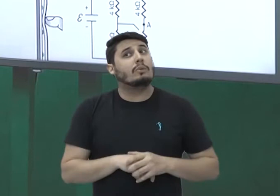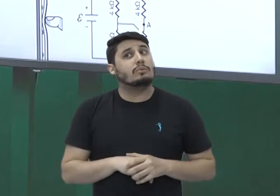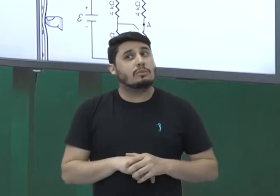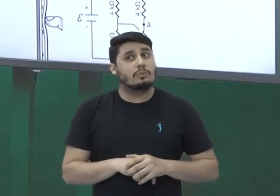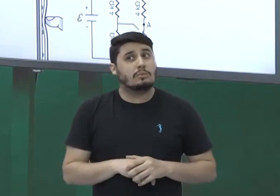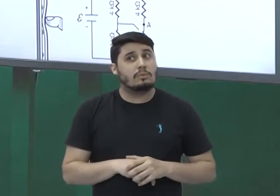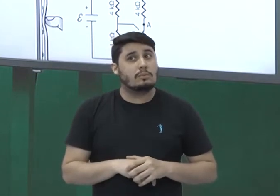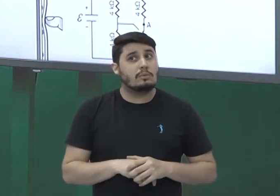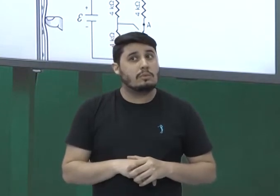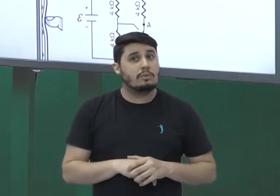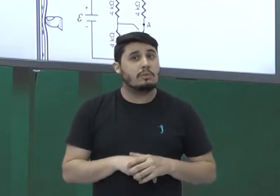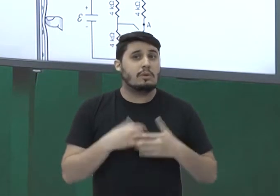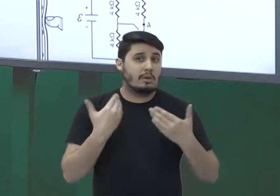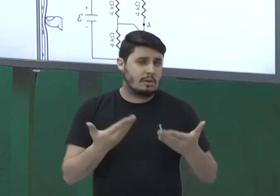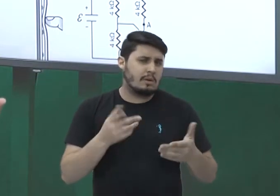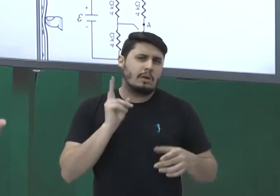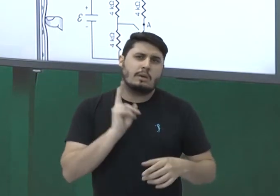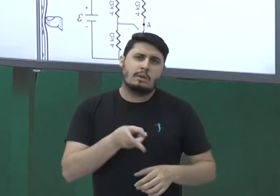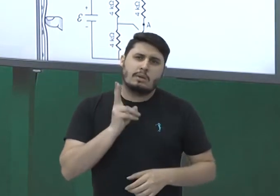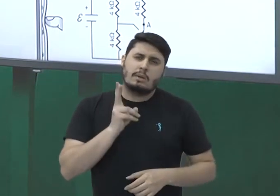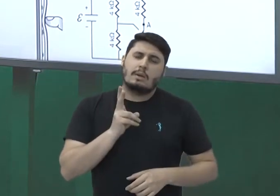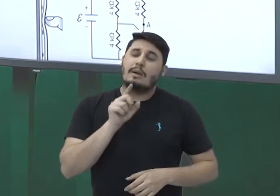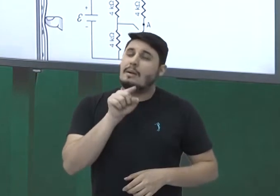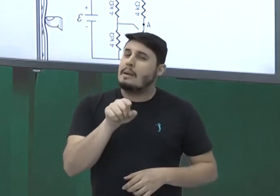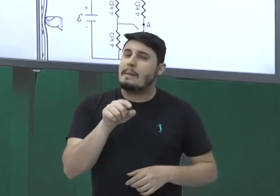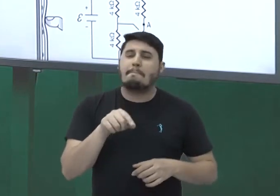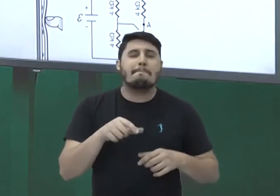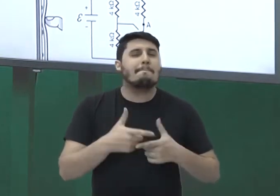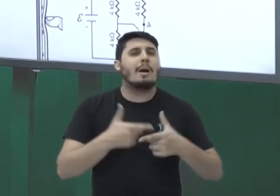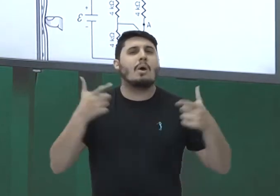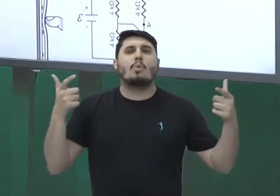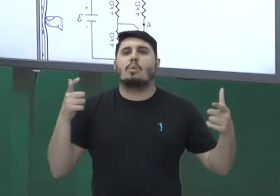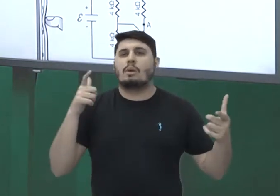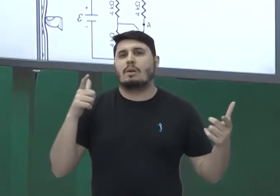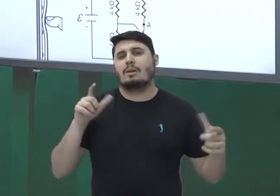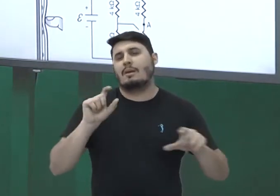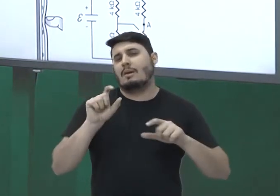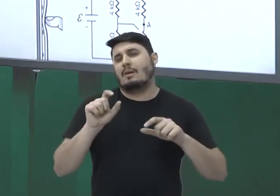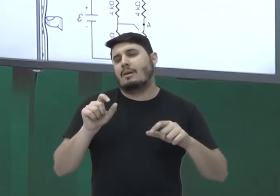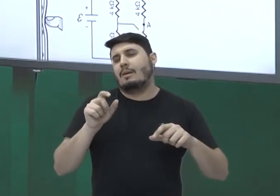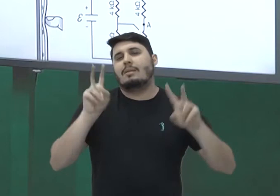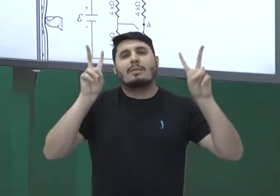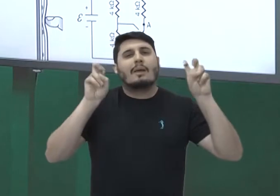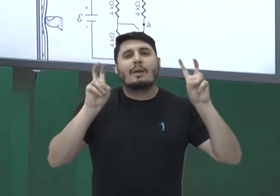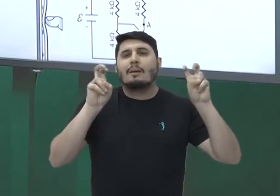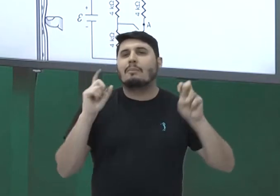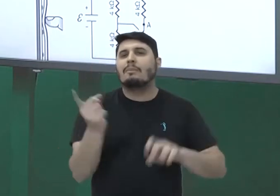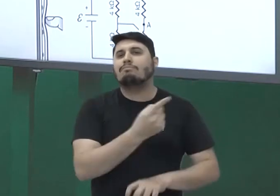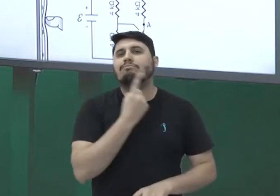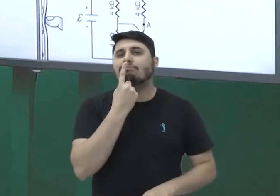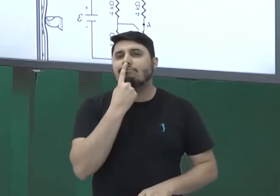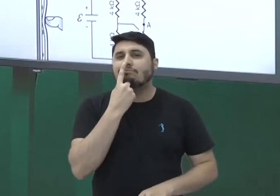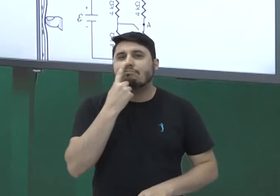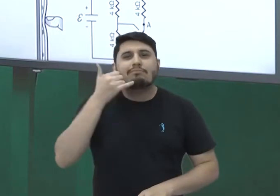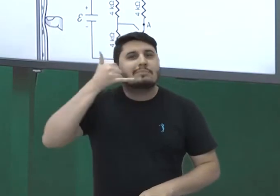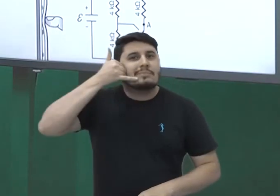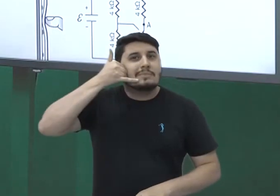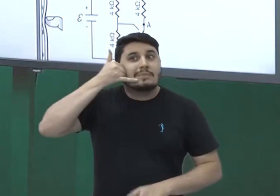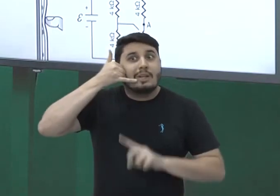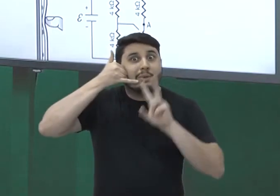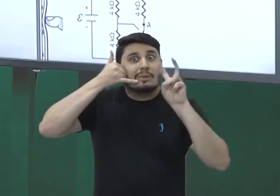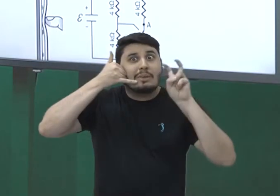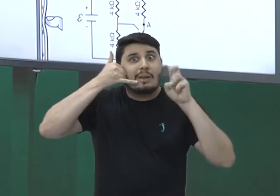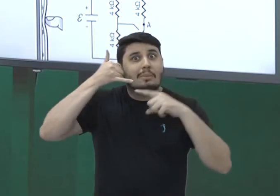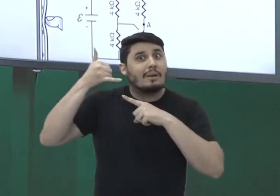uma questão que é da maioria da nossa realidade, ela fala de smartphones. O que é que isso tem a ver com eletromagnetismo? Eu digo que